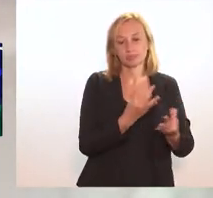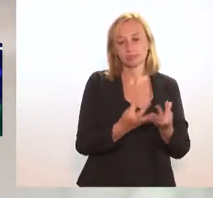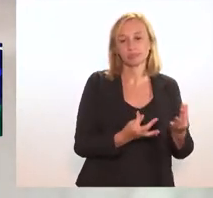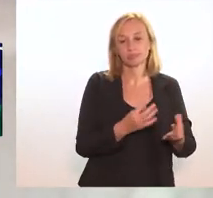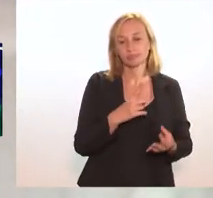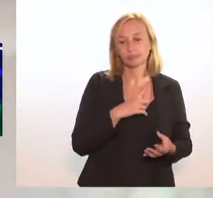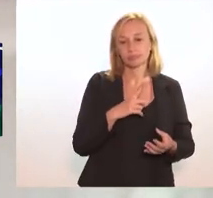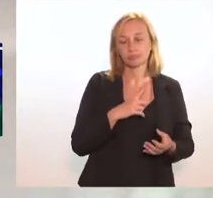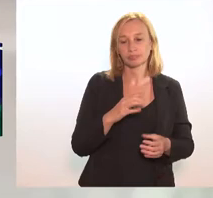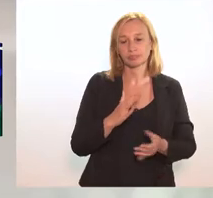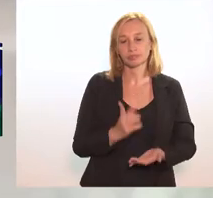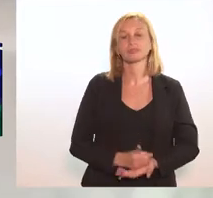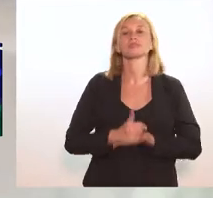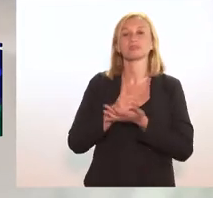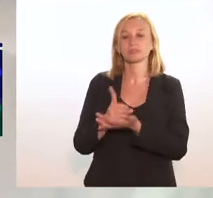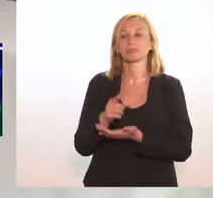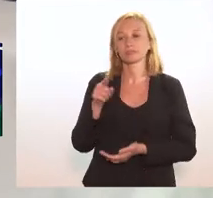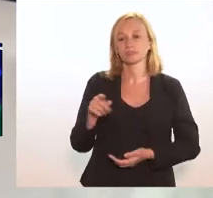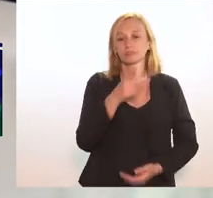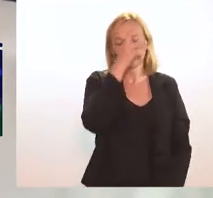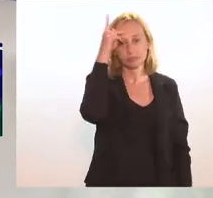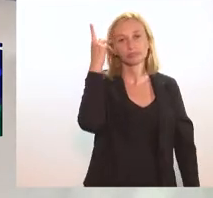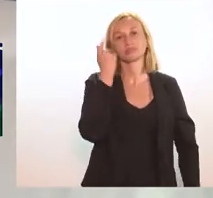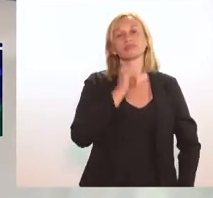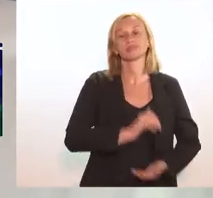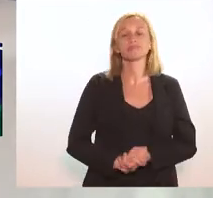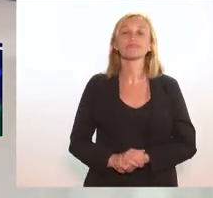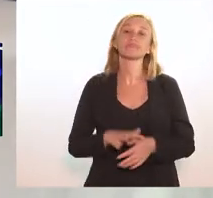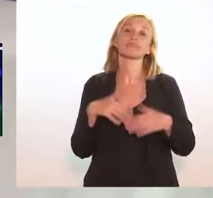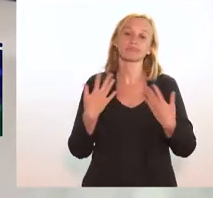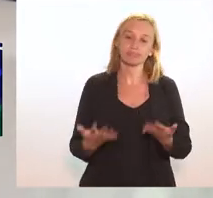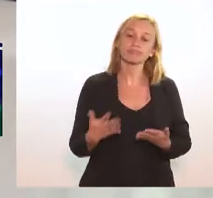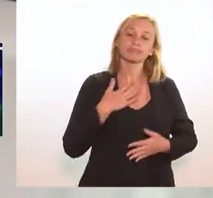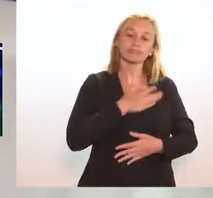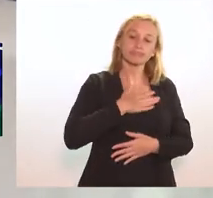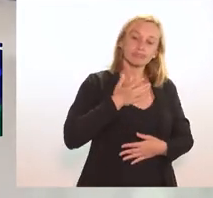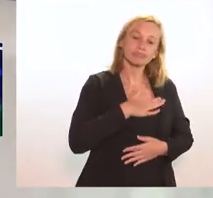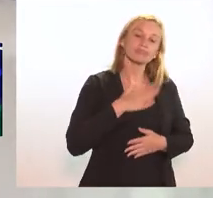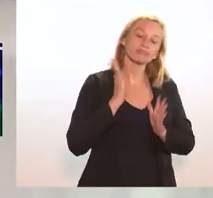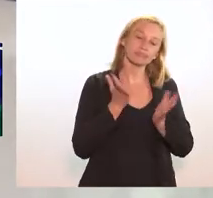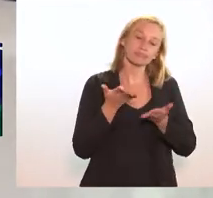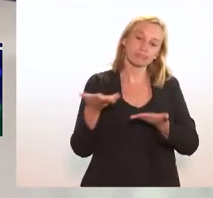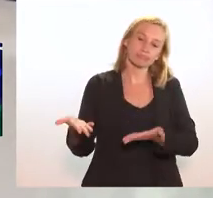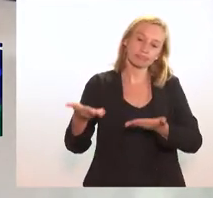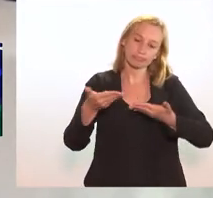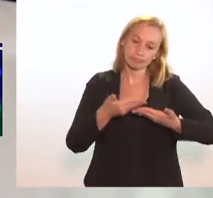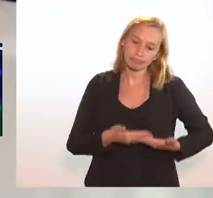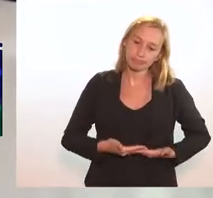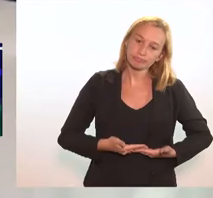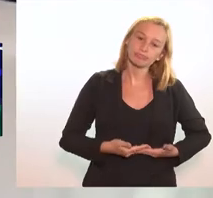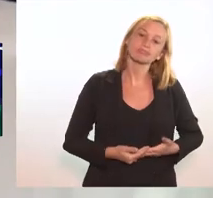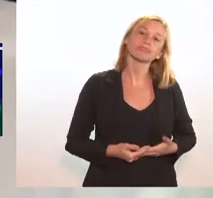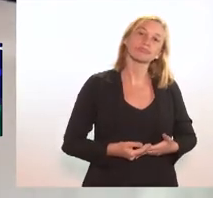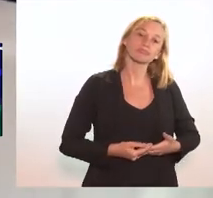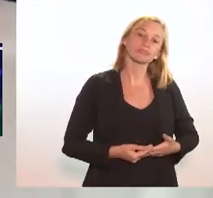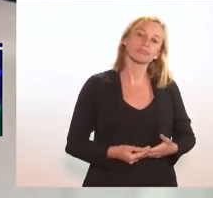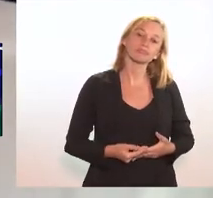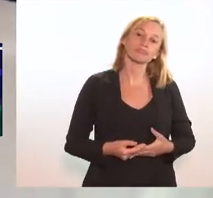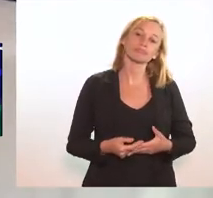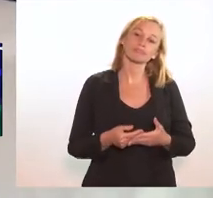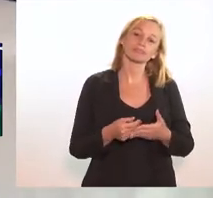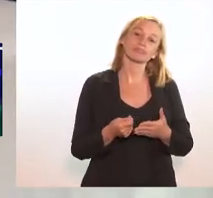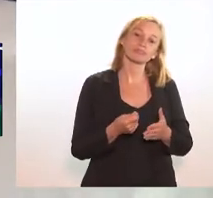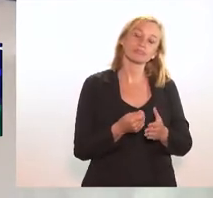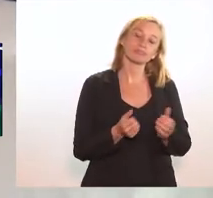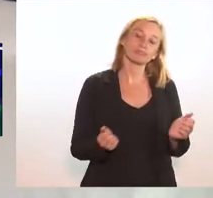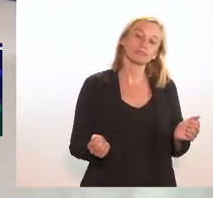o mínimo de dignidade a essas pessoas. Então, eu gostaria já de convidá-la para ser coautora